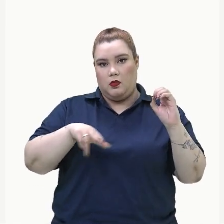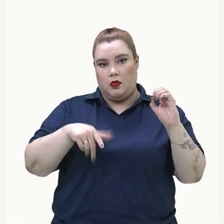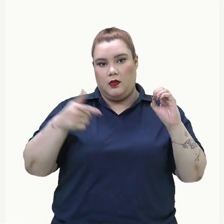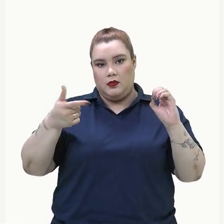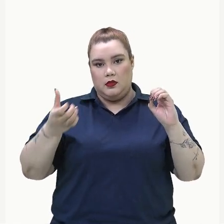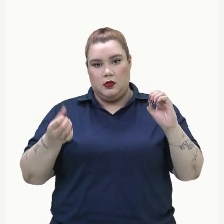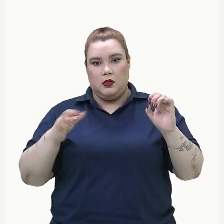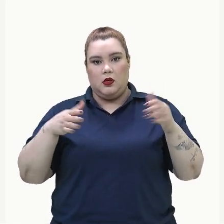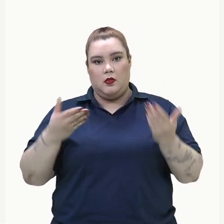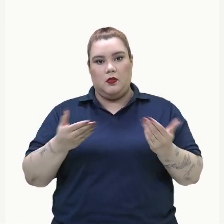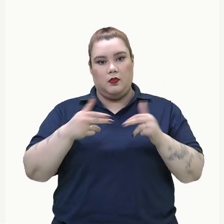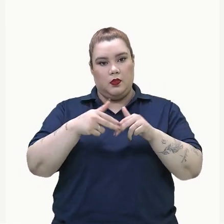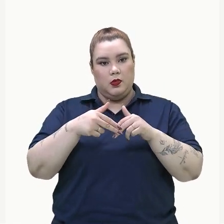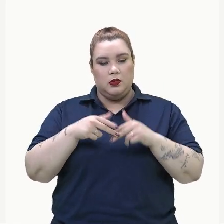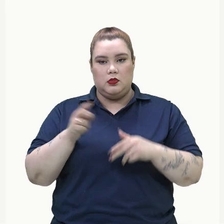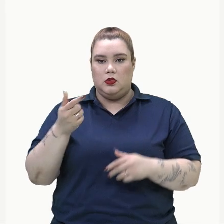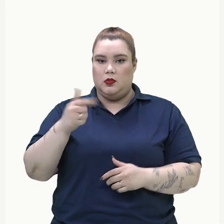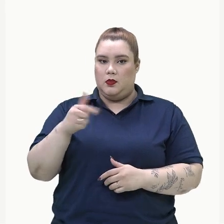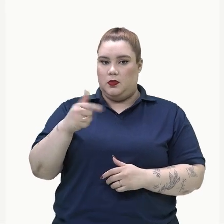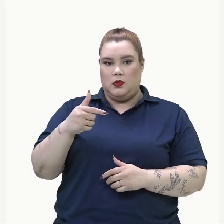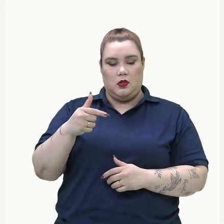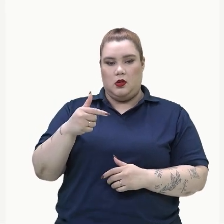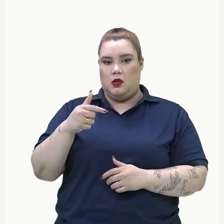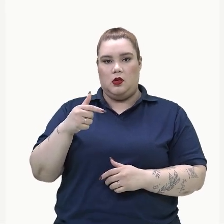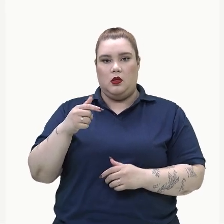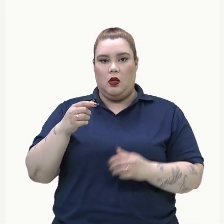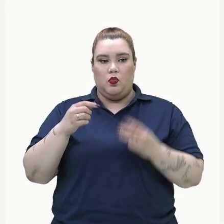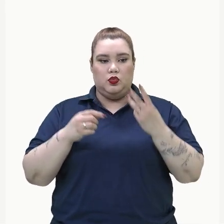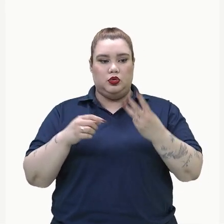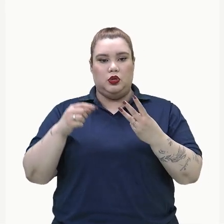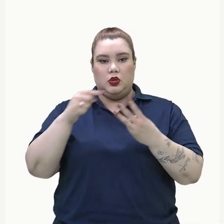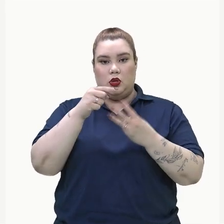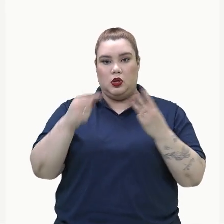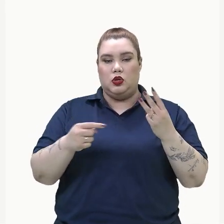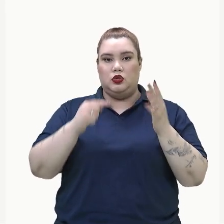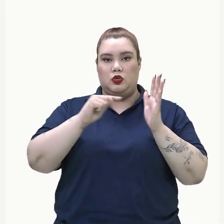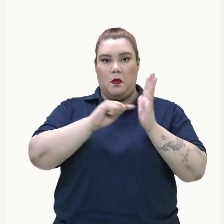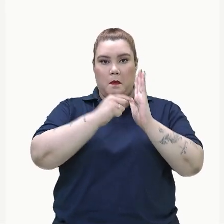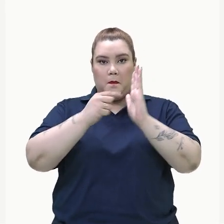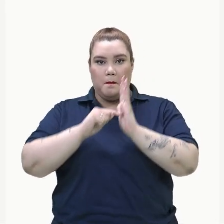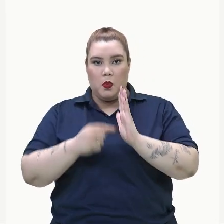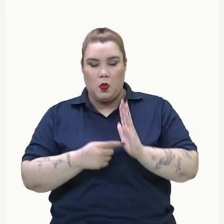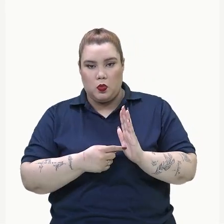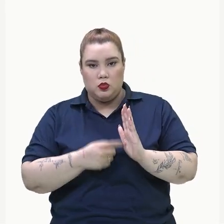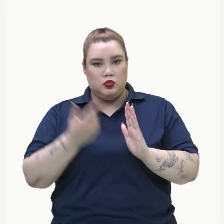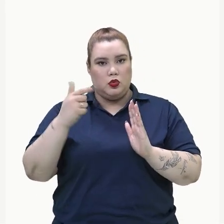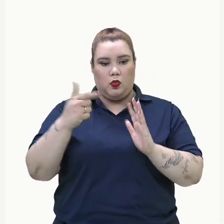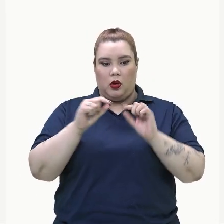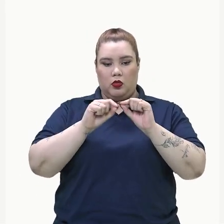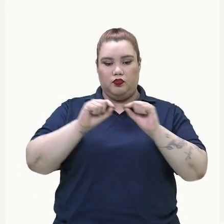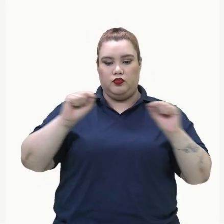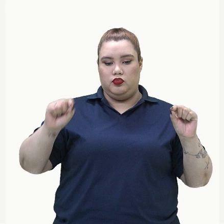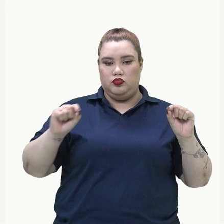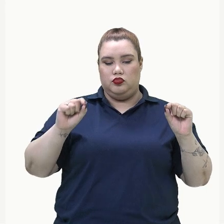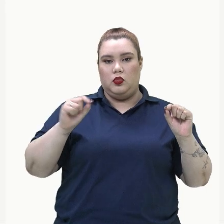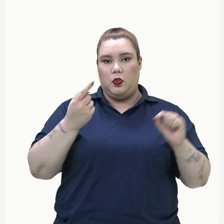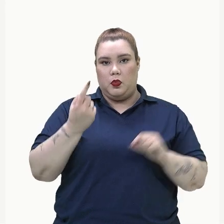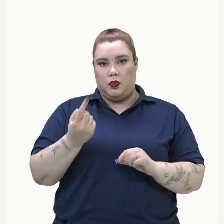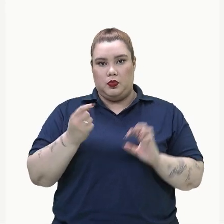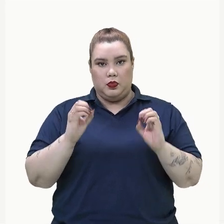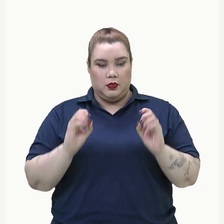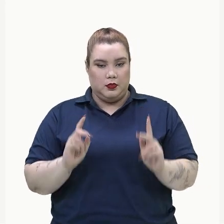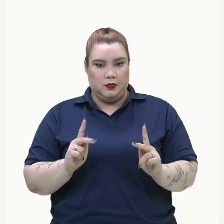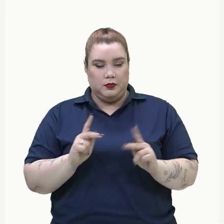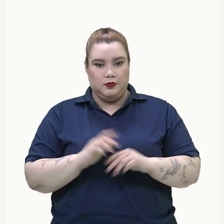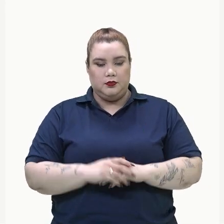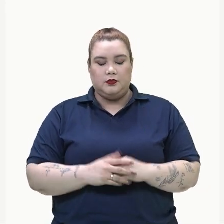portanto, ele não está alinhado. Esses 3 pontos aí não estarão alinhados, ok?